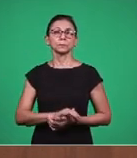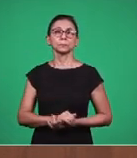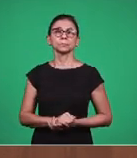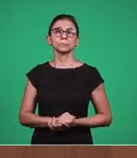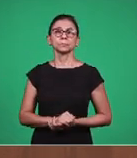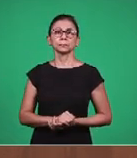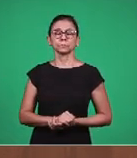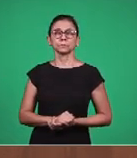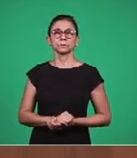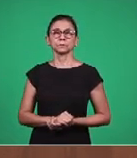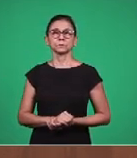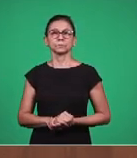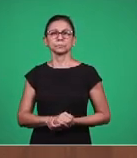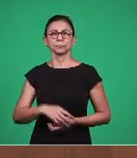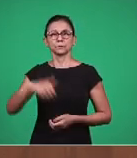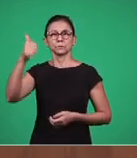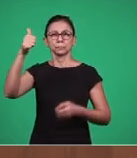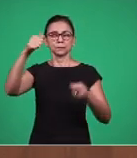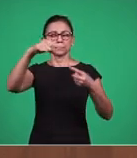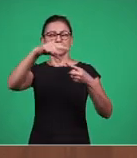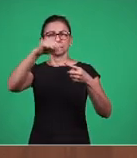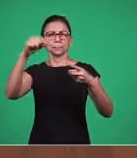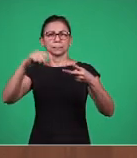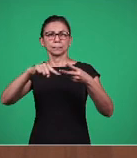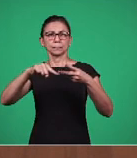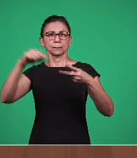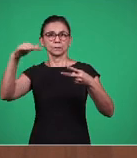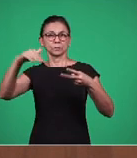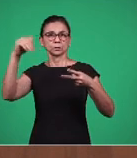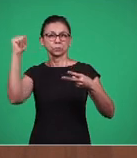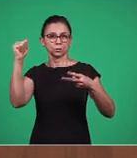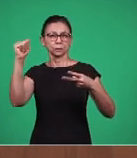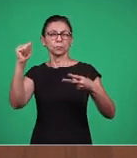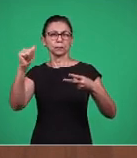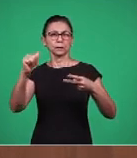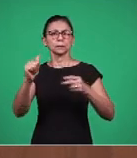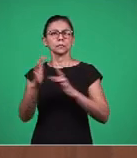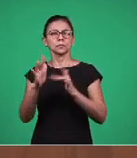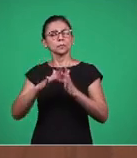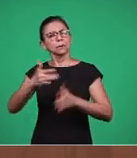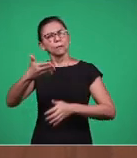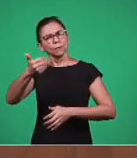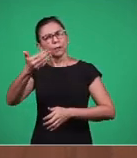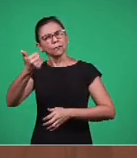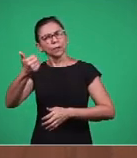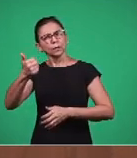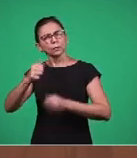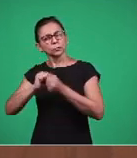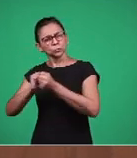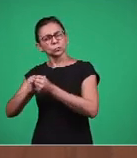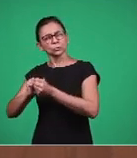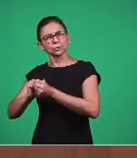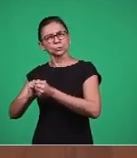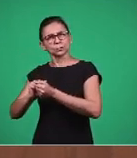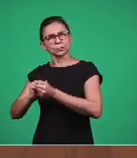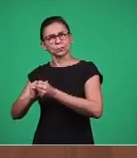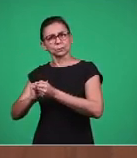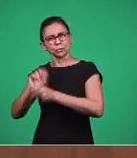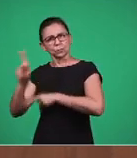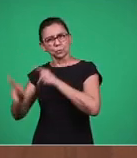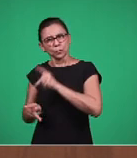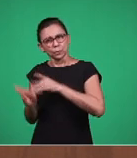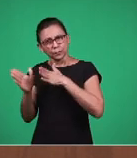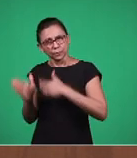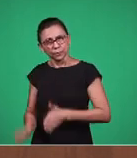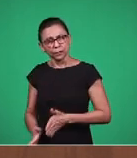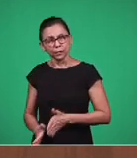esta eleição. Foi o chamado. Jesus disse, vem para cá e para o reino. E você agora vai ser dirigido